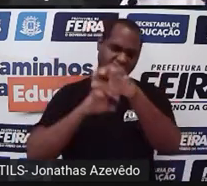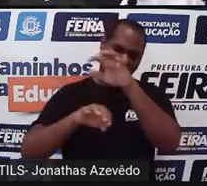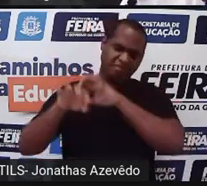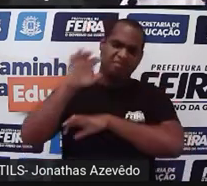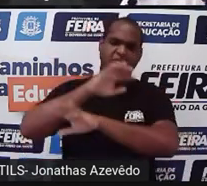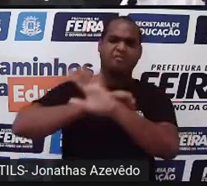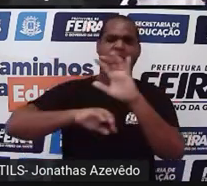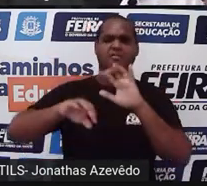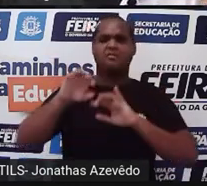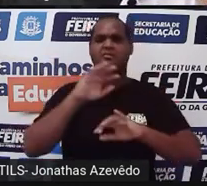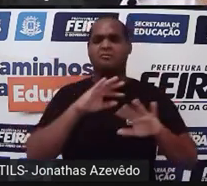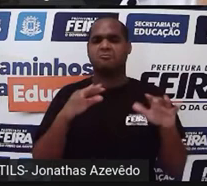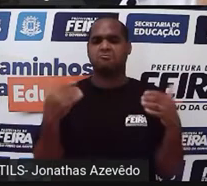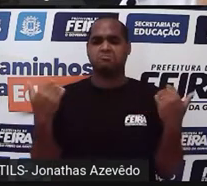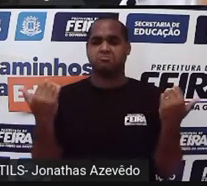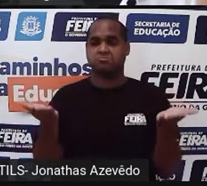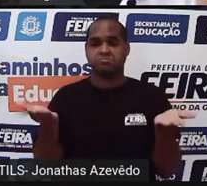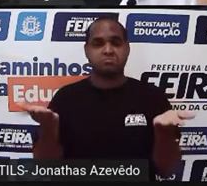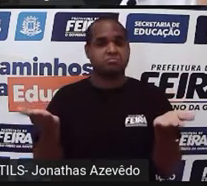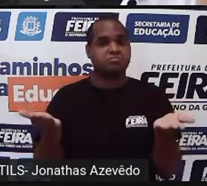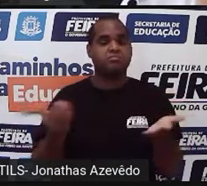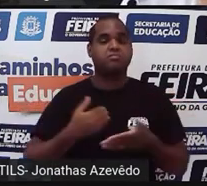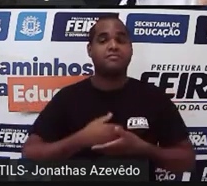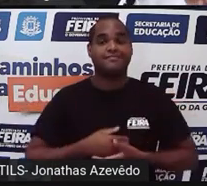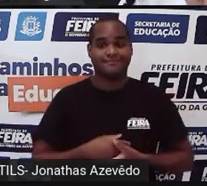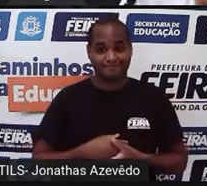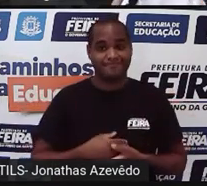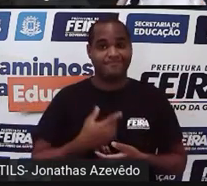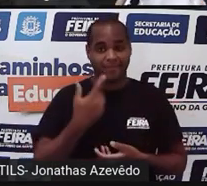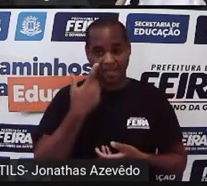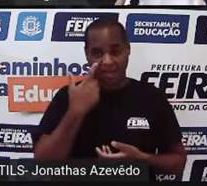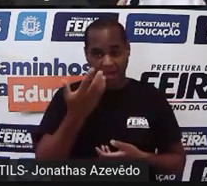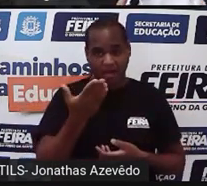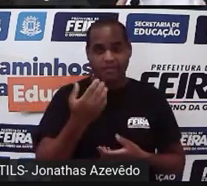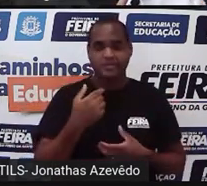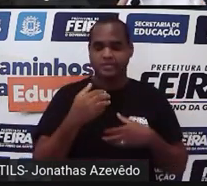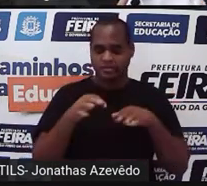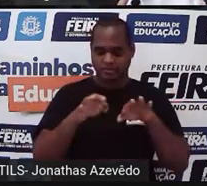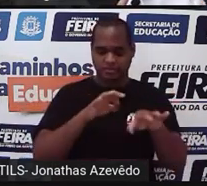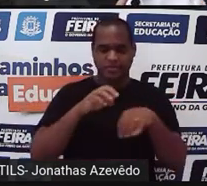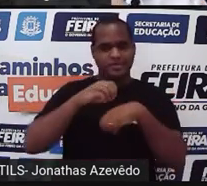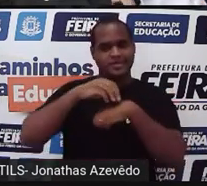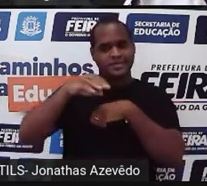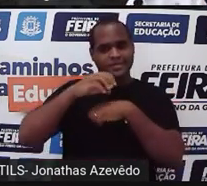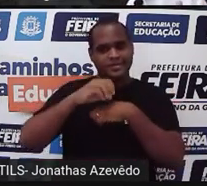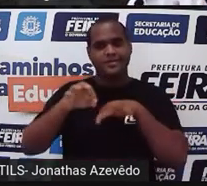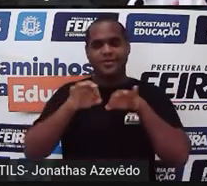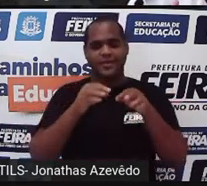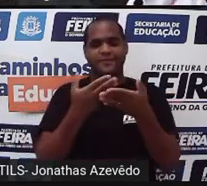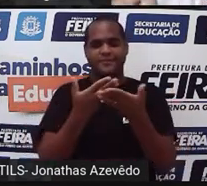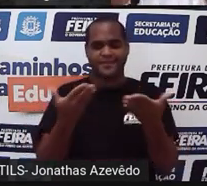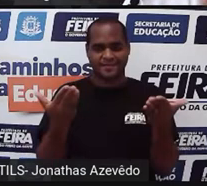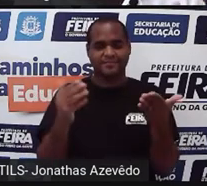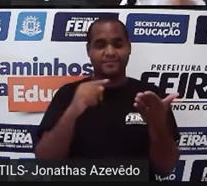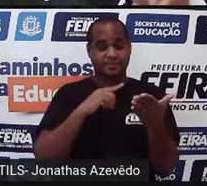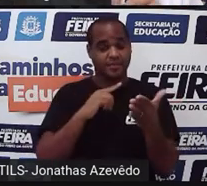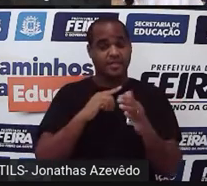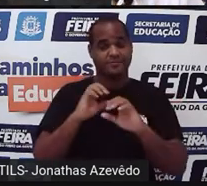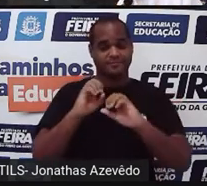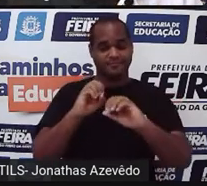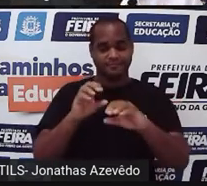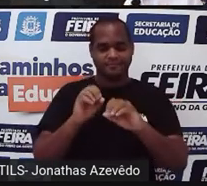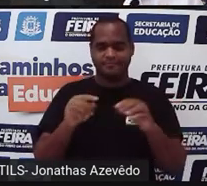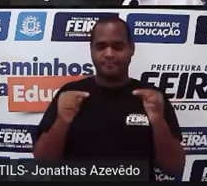desorganizado. Olha só, né? O que a gente trouxe de organização aqui para nossa aula,